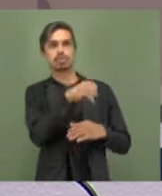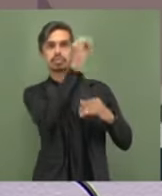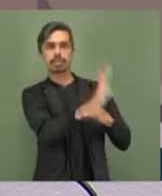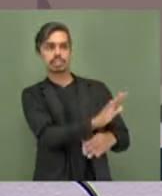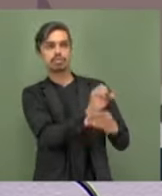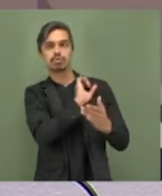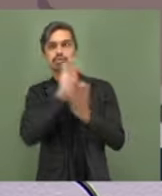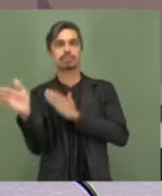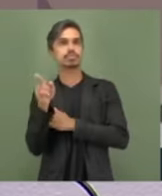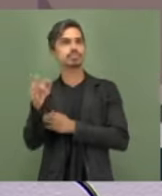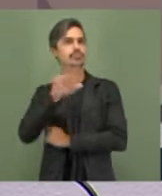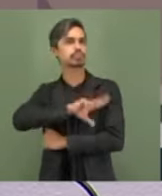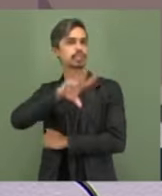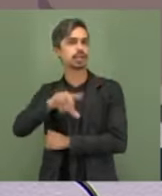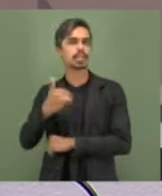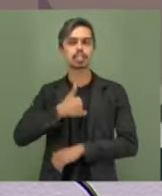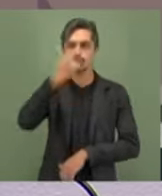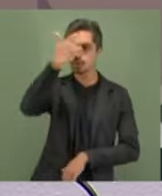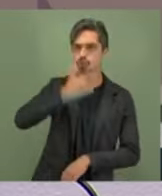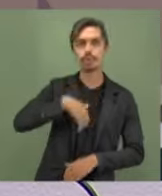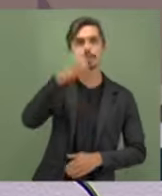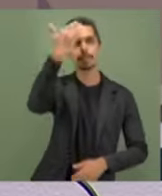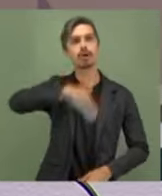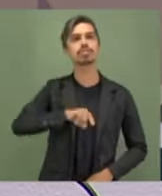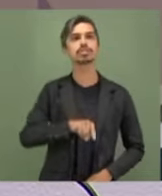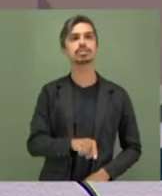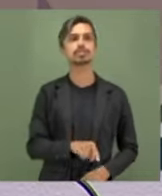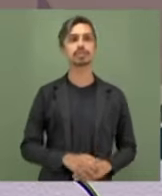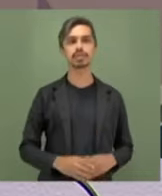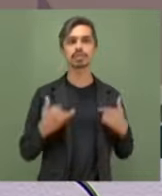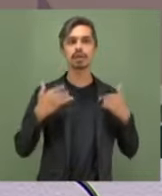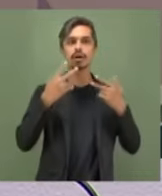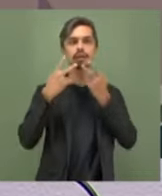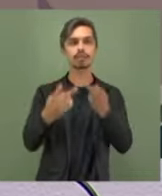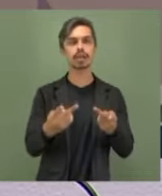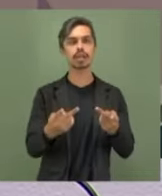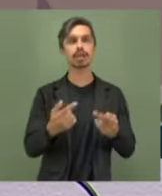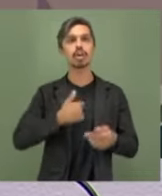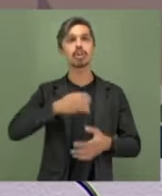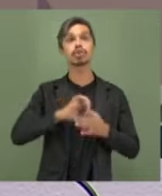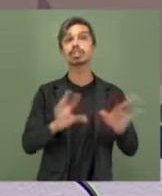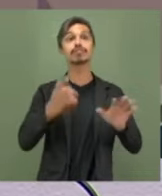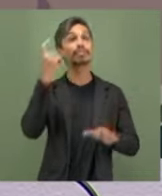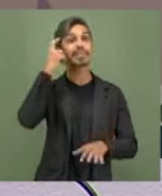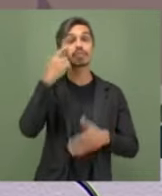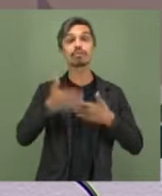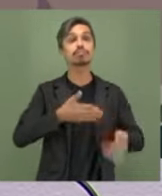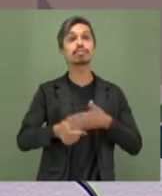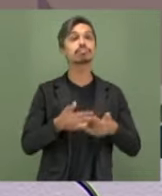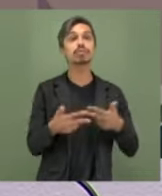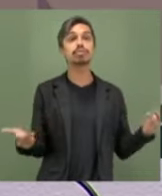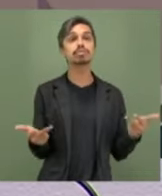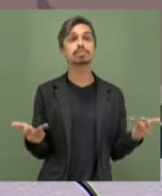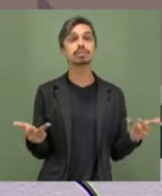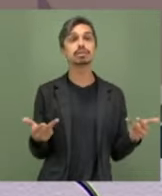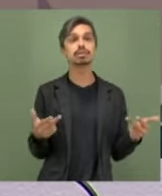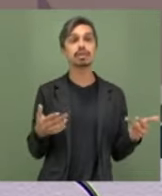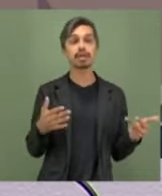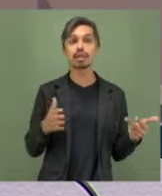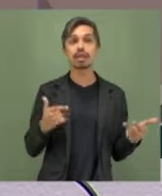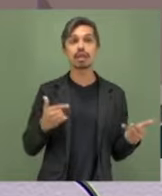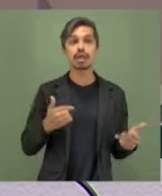é normal. E eu sou a prova disso. Portanto, o que eu quero dizer é que eu sou livre para pensar o que eu quiser. E neste momento, eu